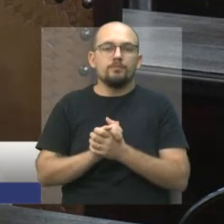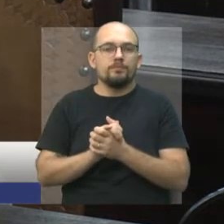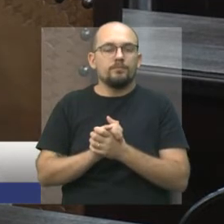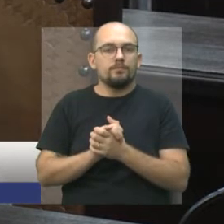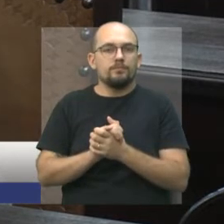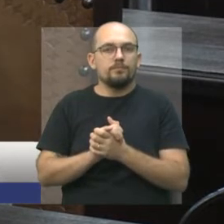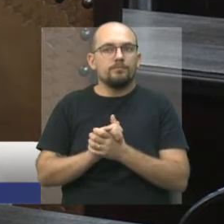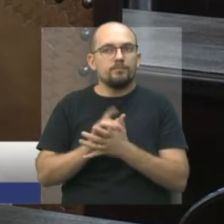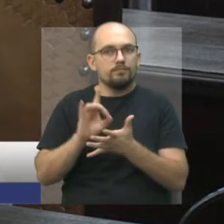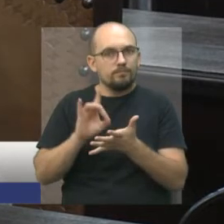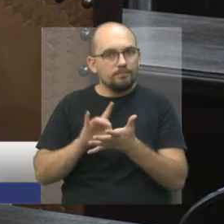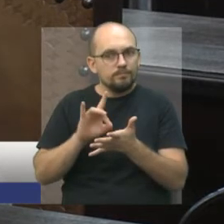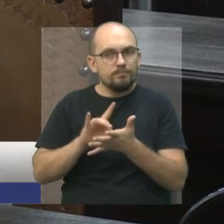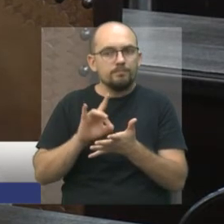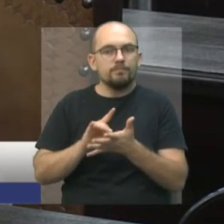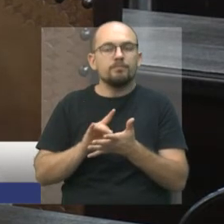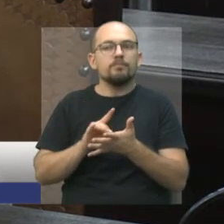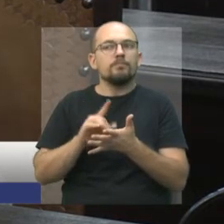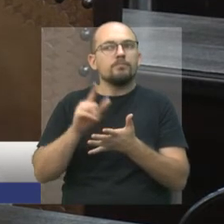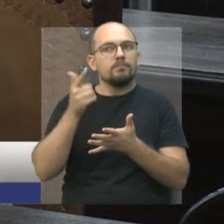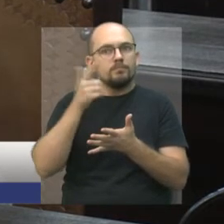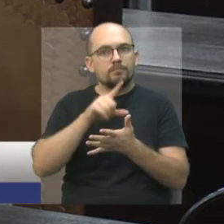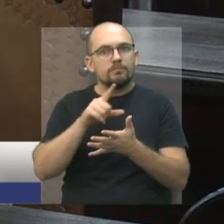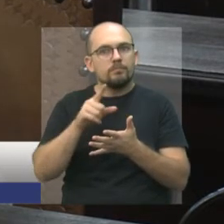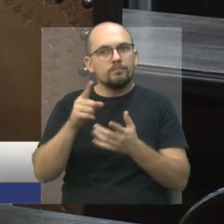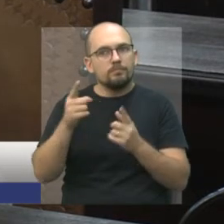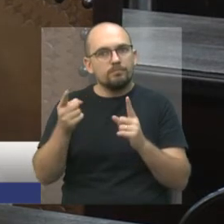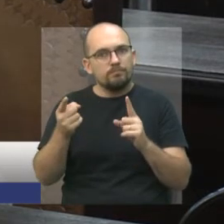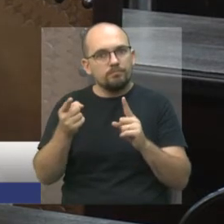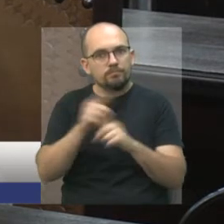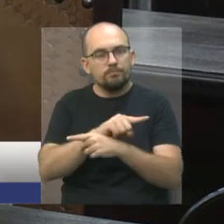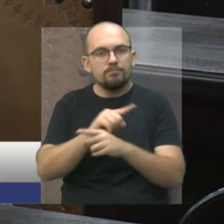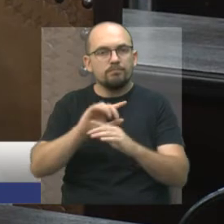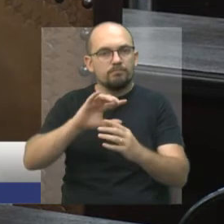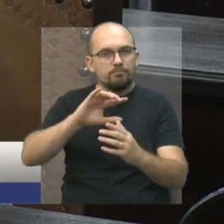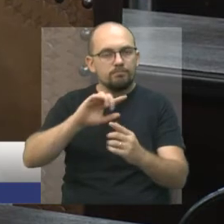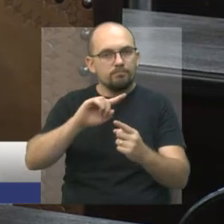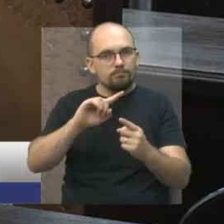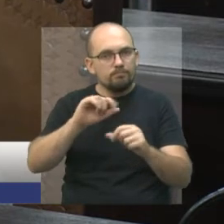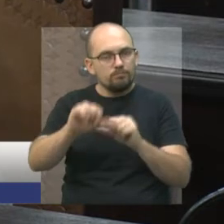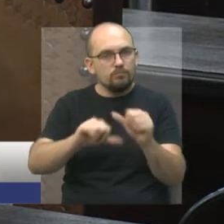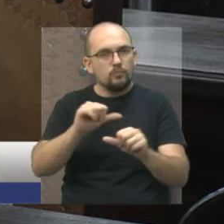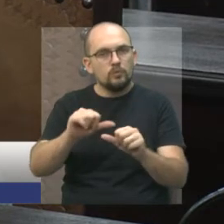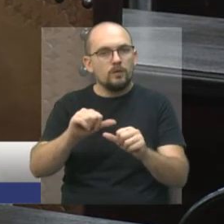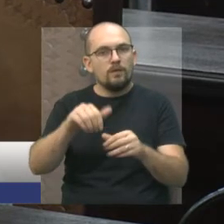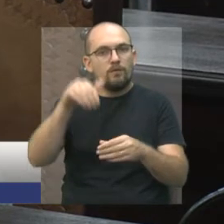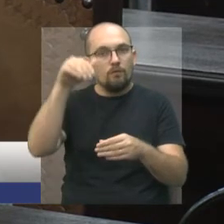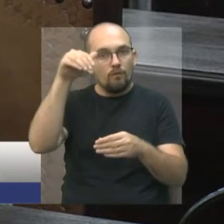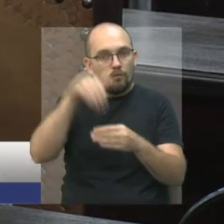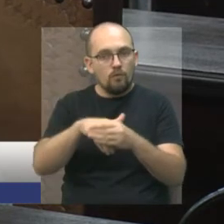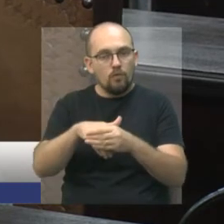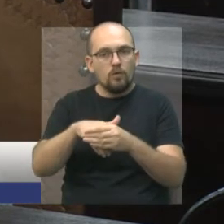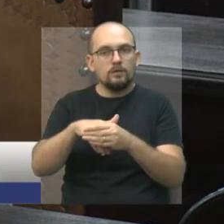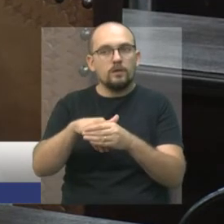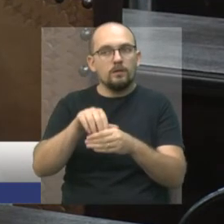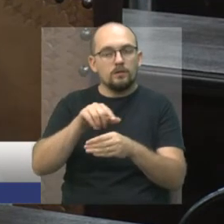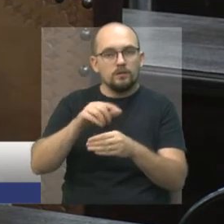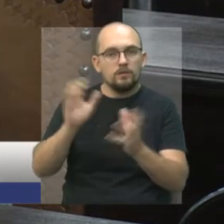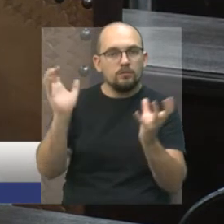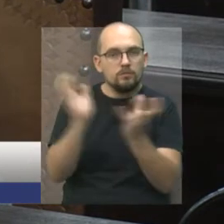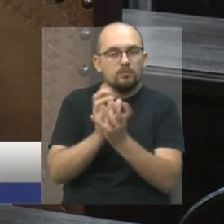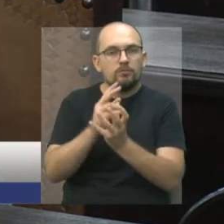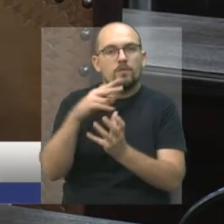seja revertida essa decisão da comissão em votação no plenário, porque